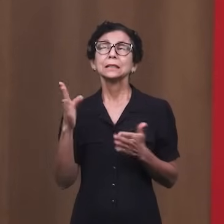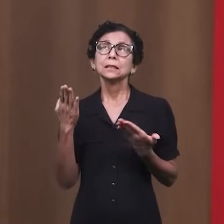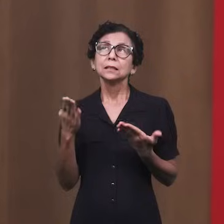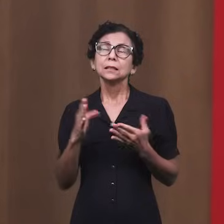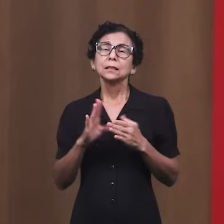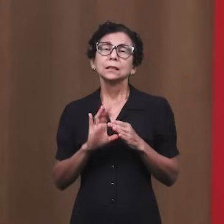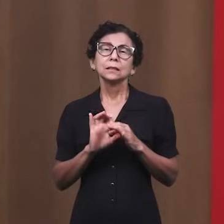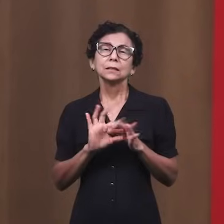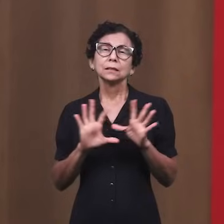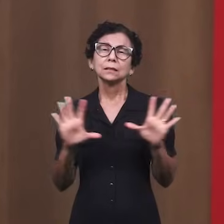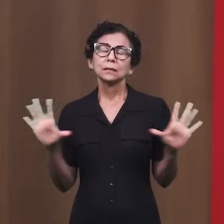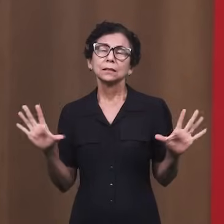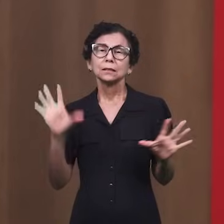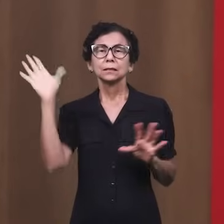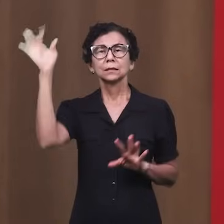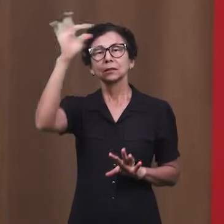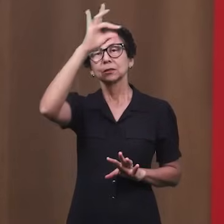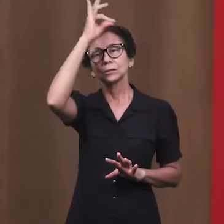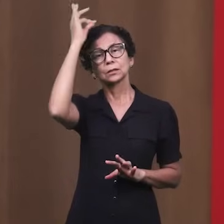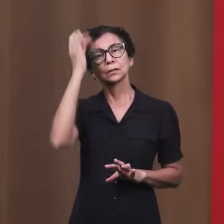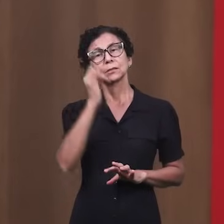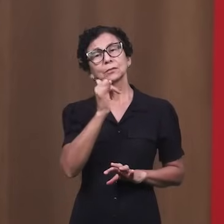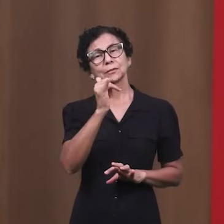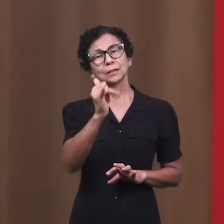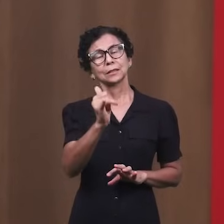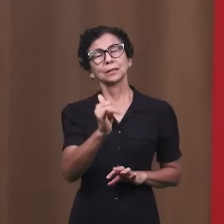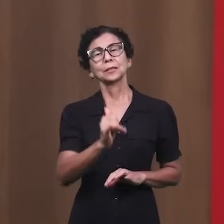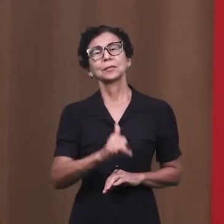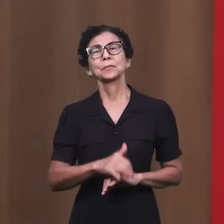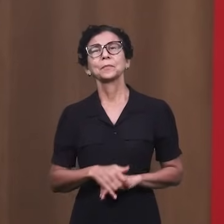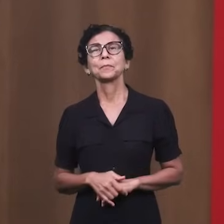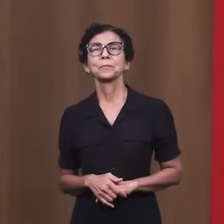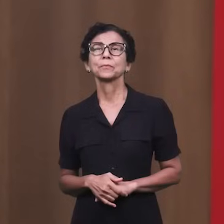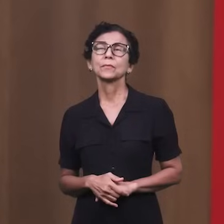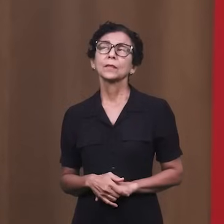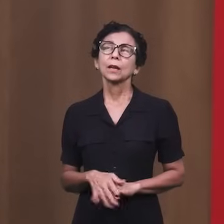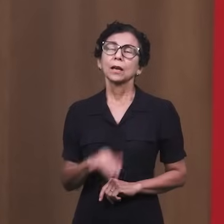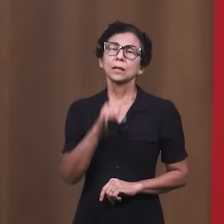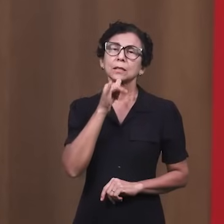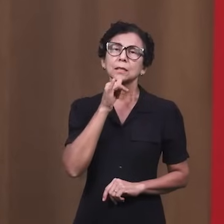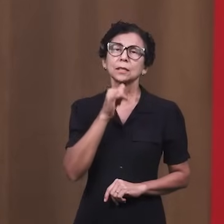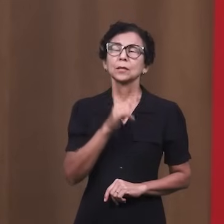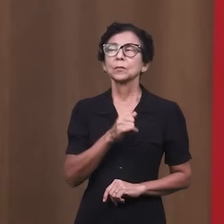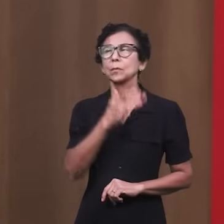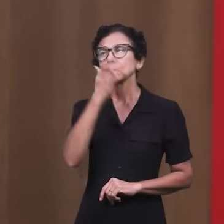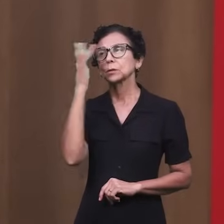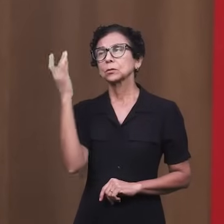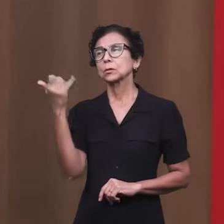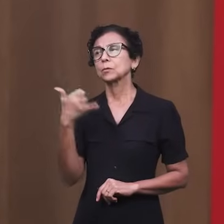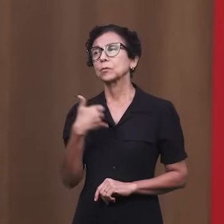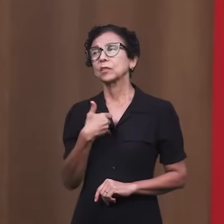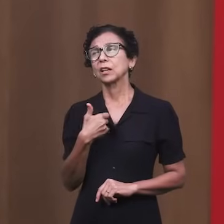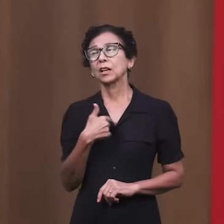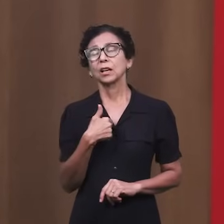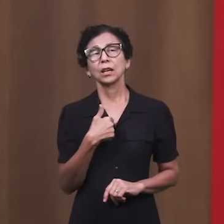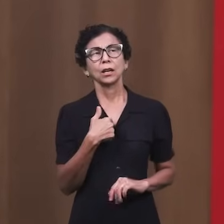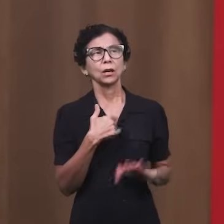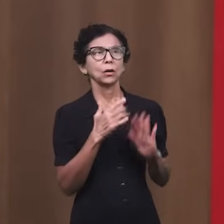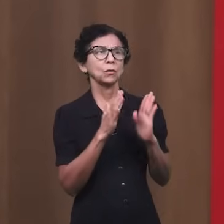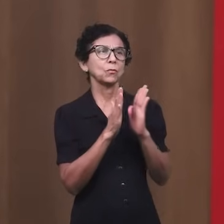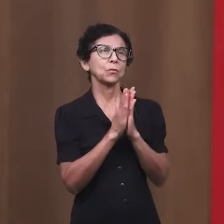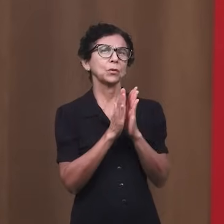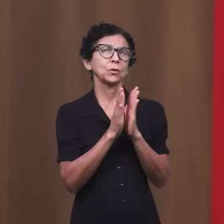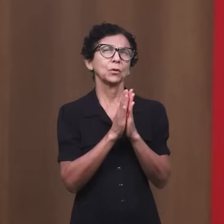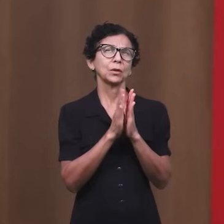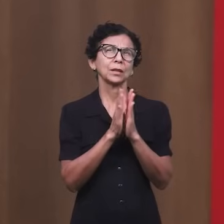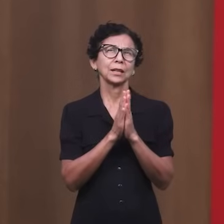Deus tem para falar com você eu já ouvi alguém dizer assim ah eu fui orar mas assim eu